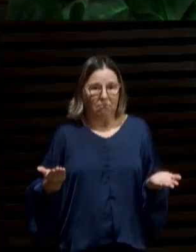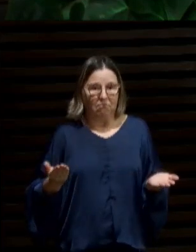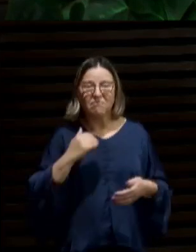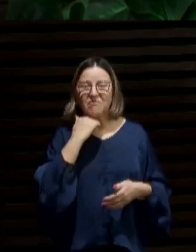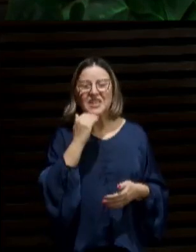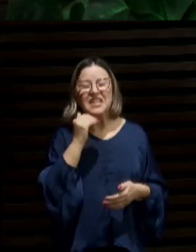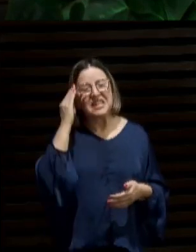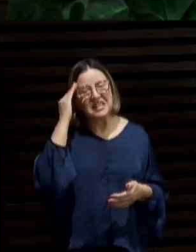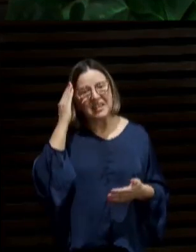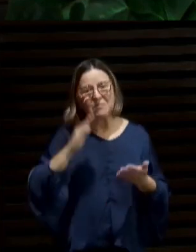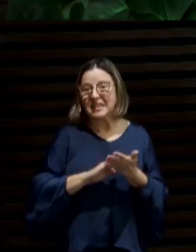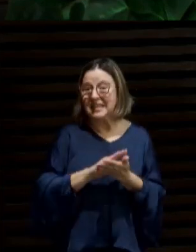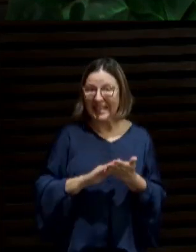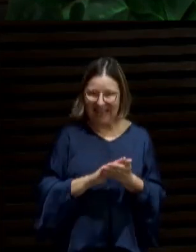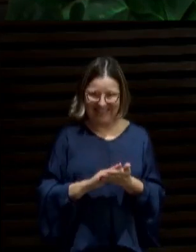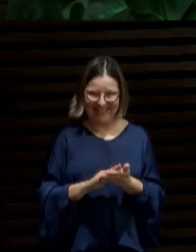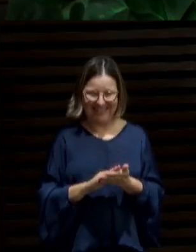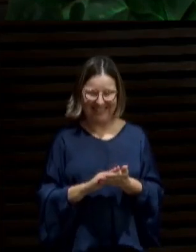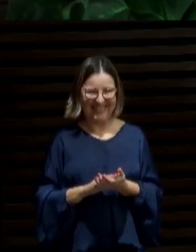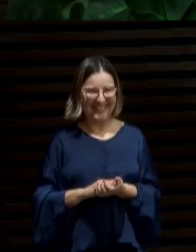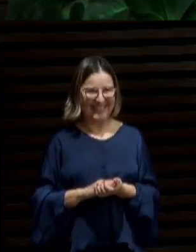Mas aqui eu não tenho dúvida, não.